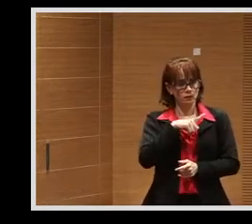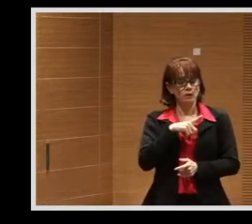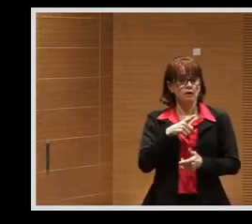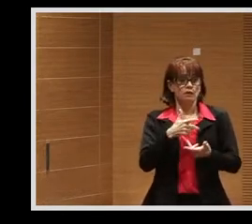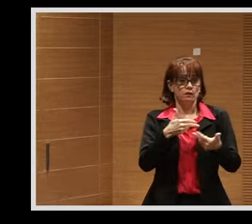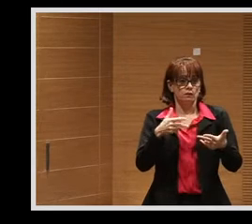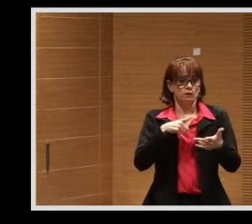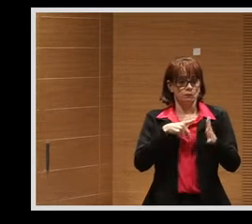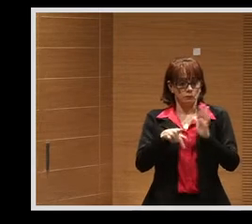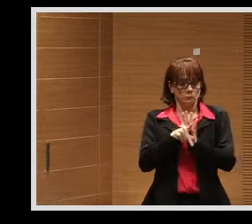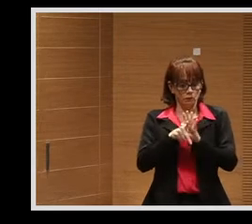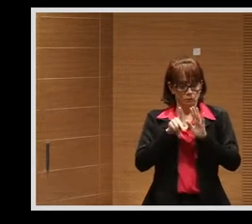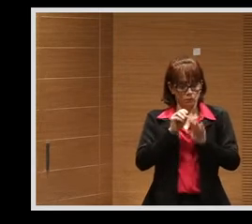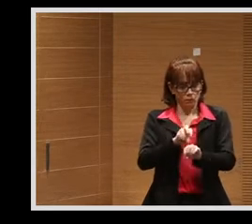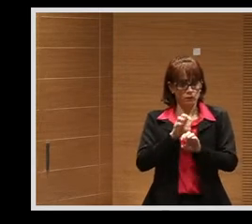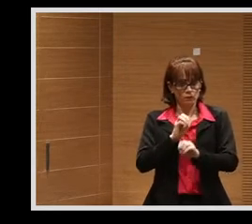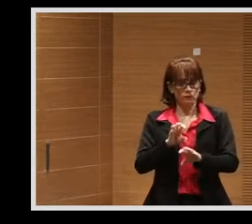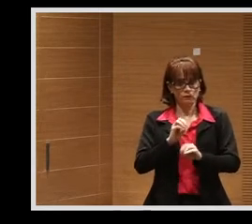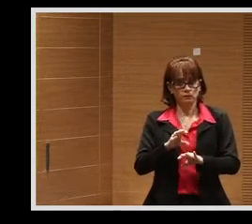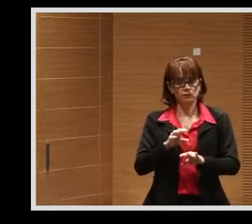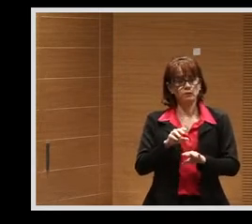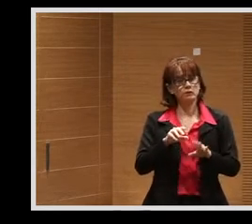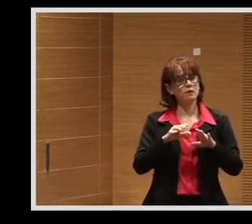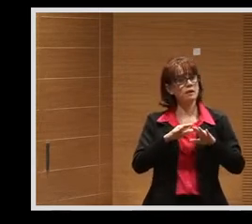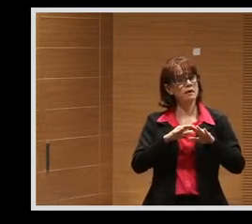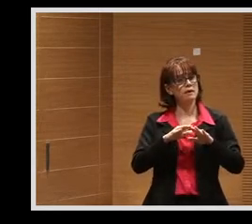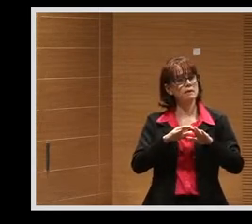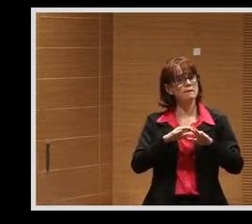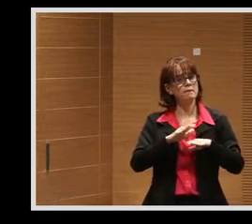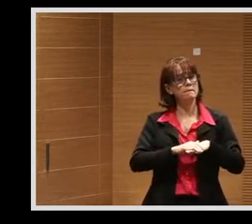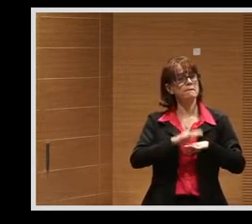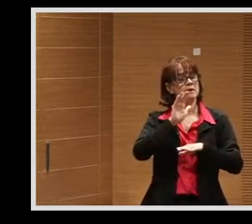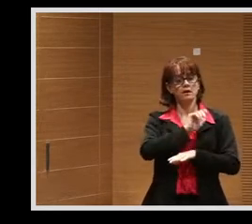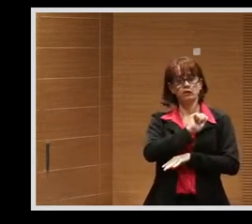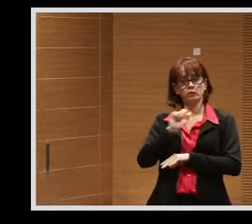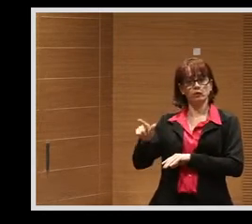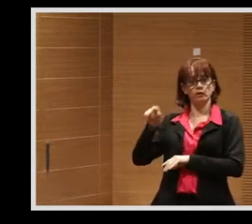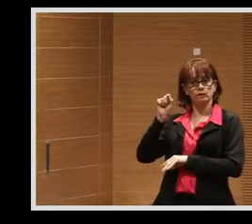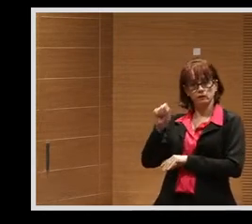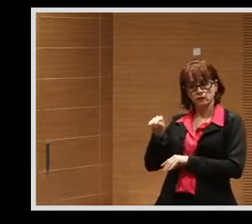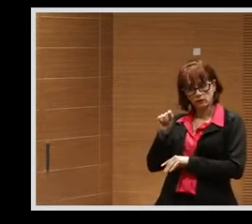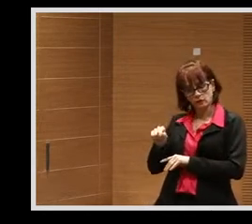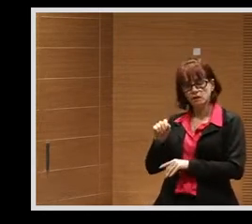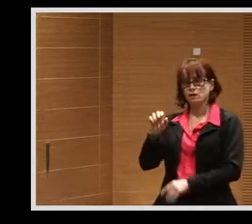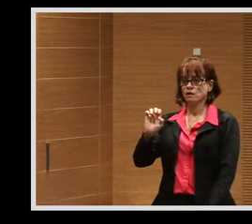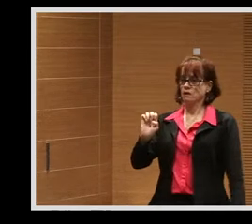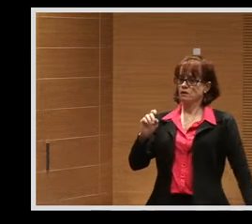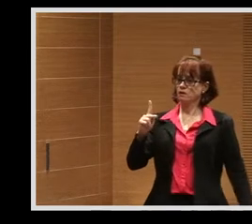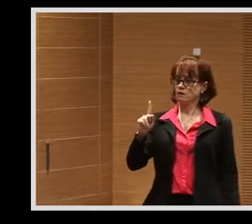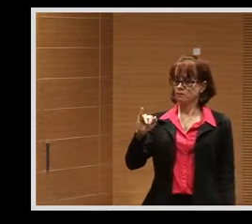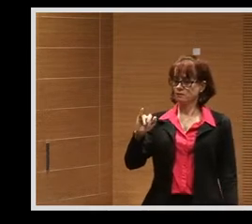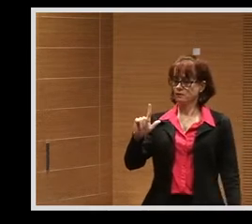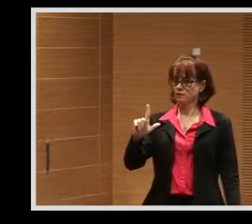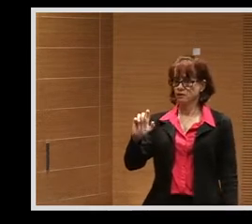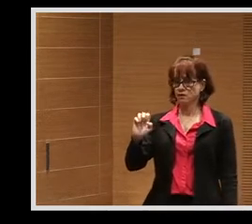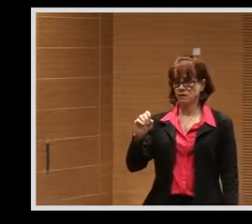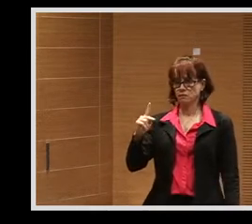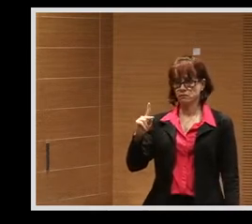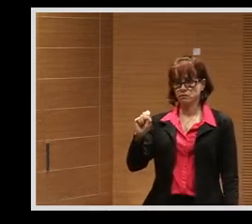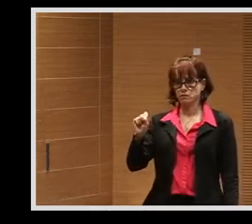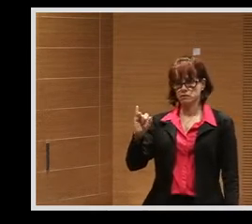educacionais, 65 aqui, superam numericamente os próprios encaminhamentos por epilepsia. Né? Então, há